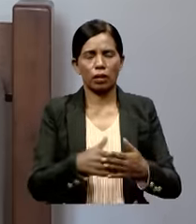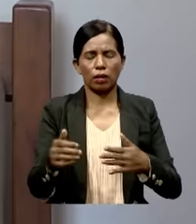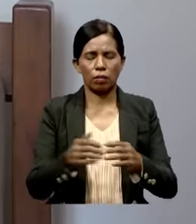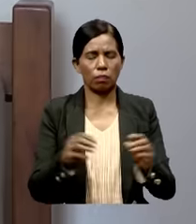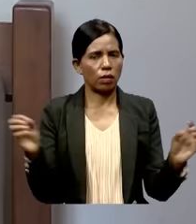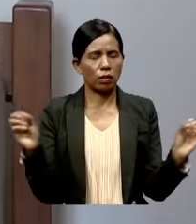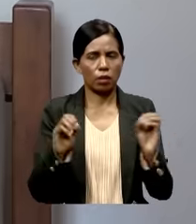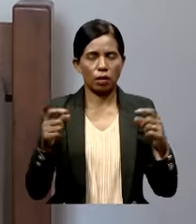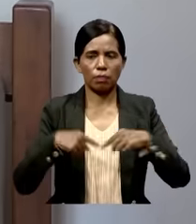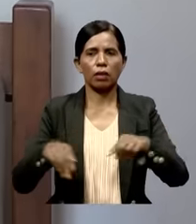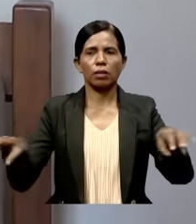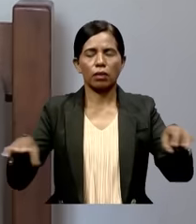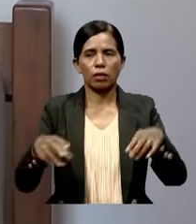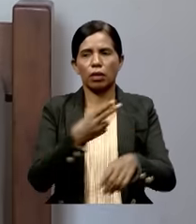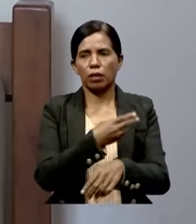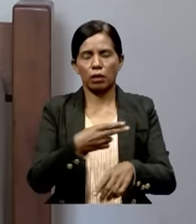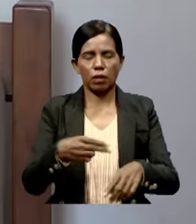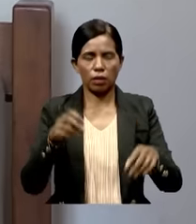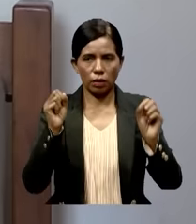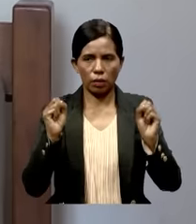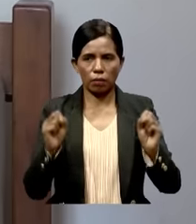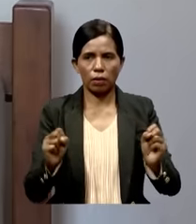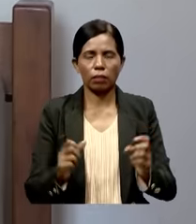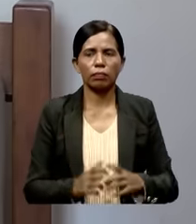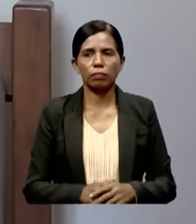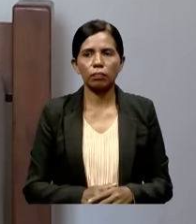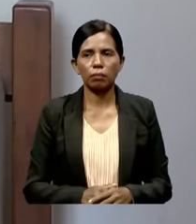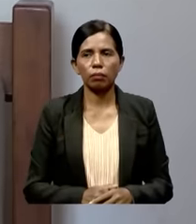impossibilidade. Indonésia bele